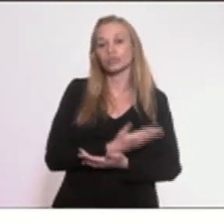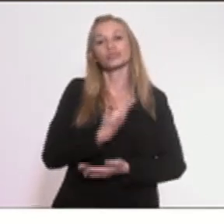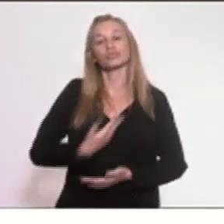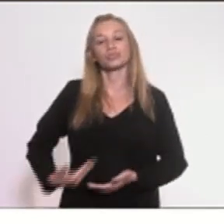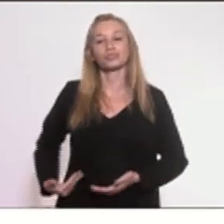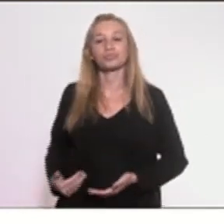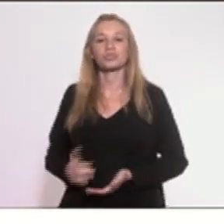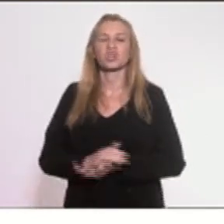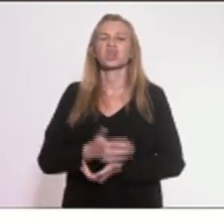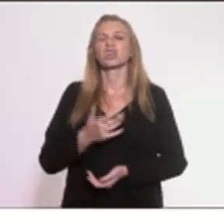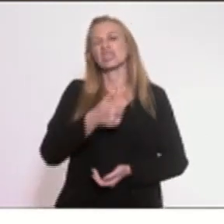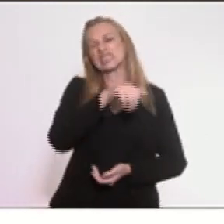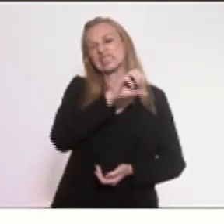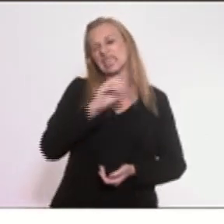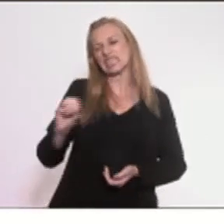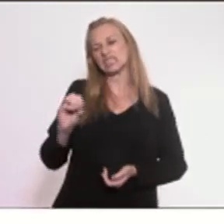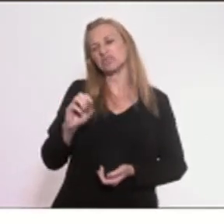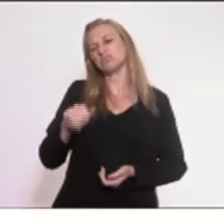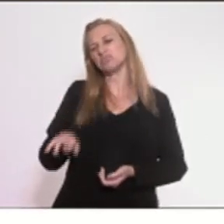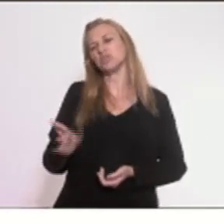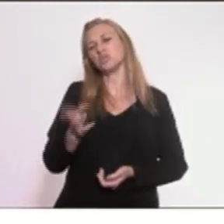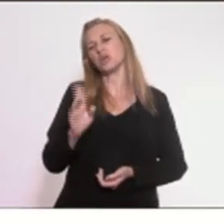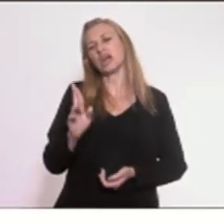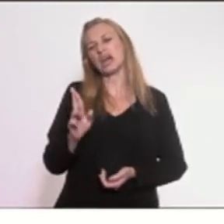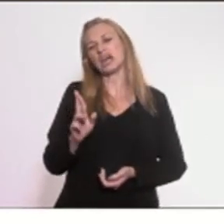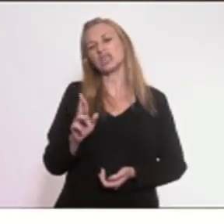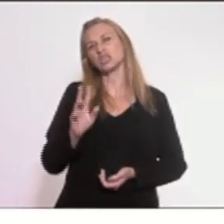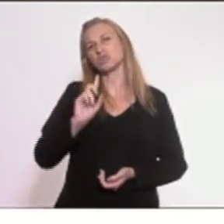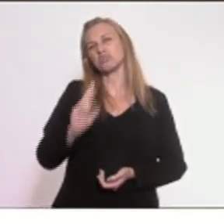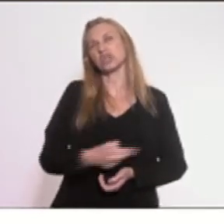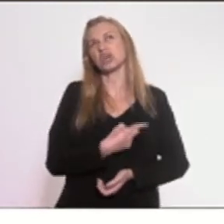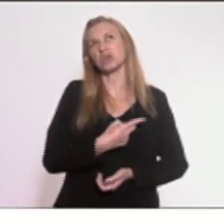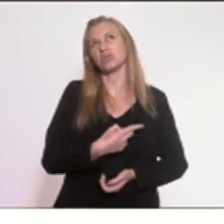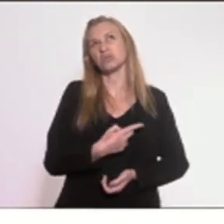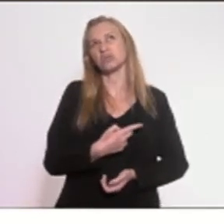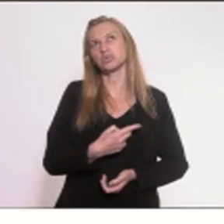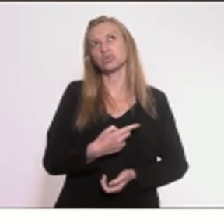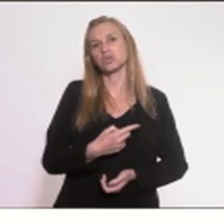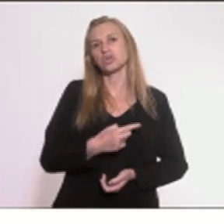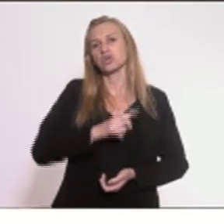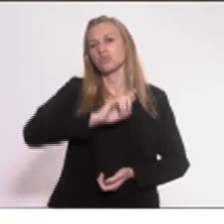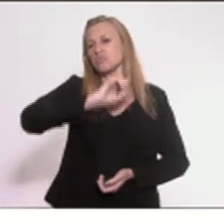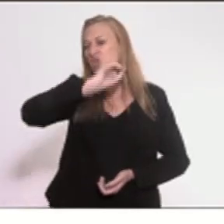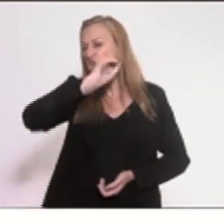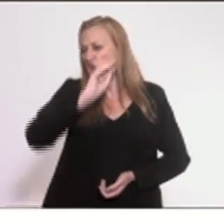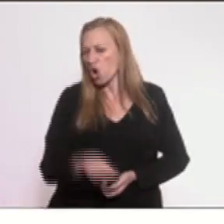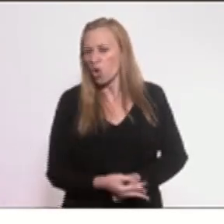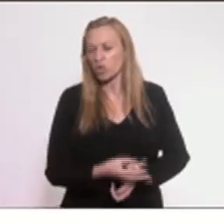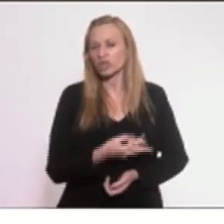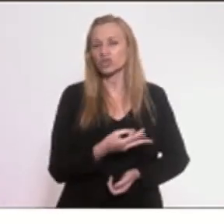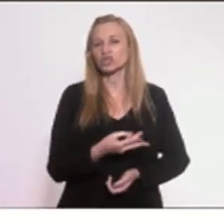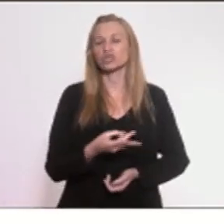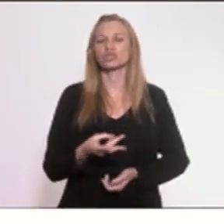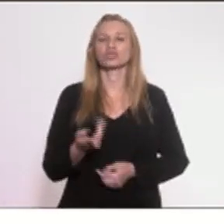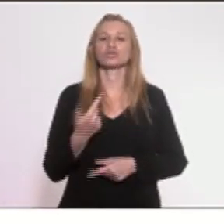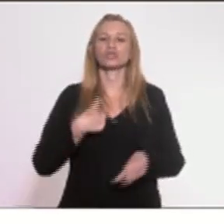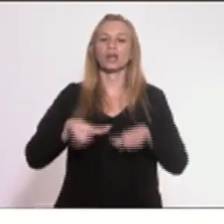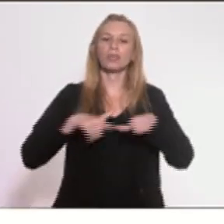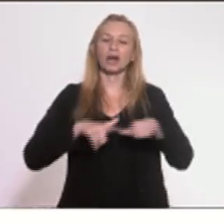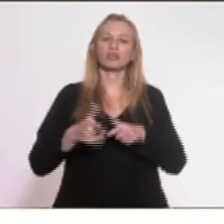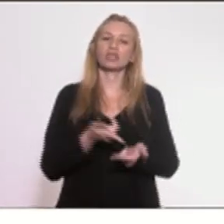questões de 100 mil reais, 200 mil reais, 1 milhão. Mas nos bilhões do serviço da